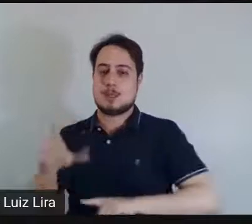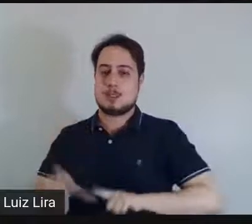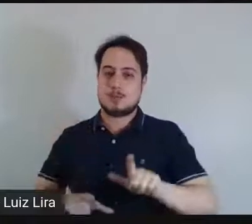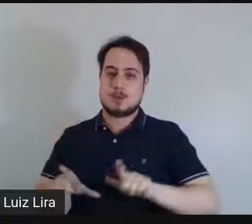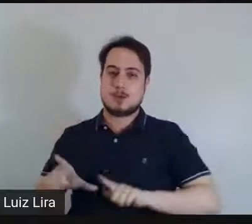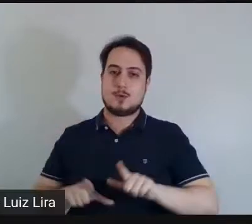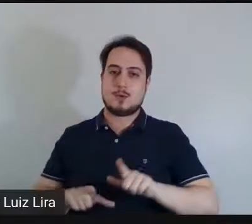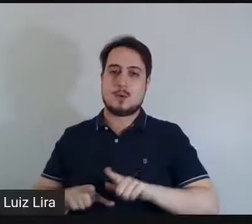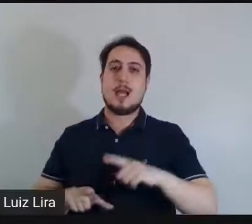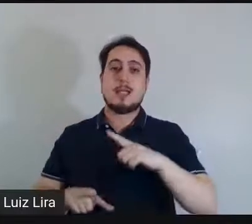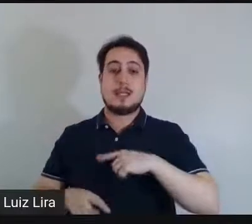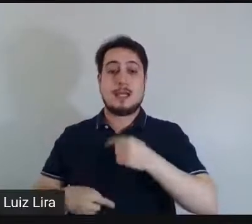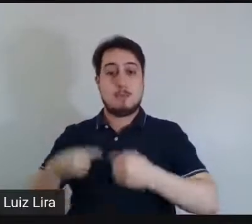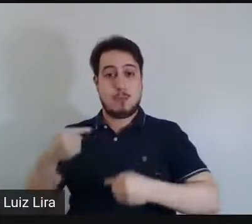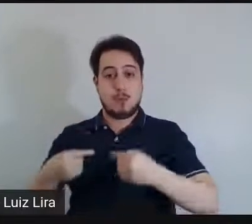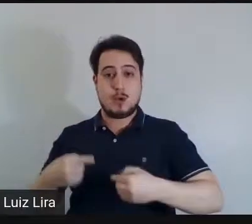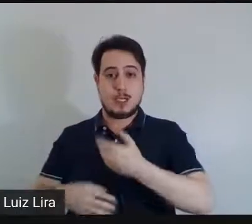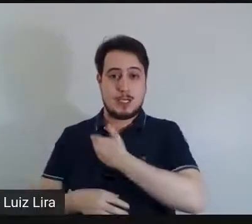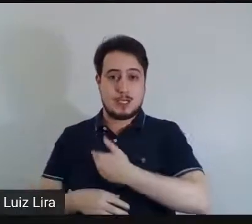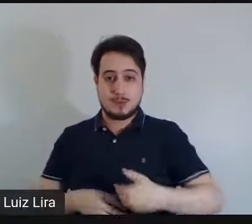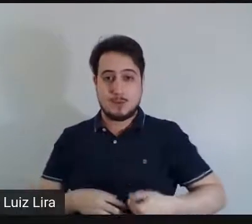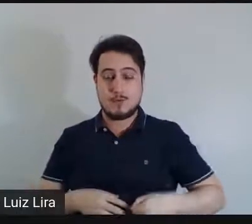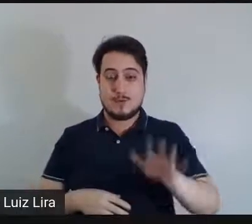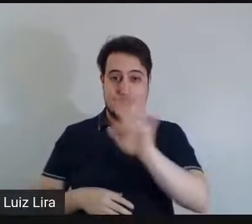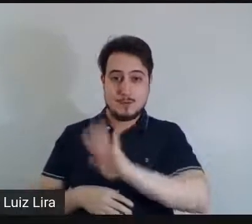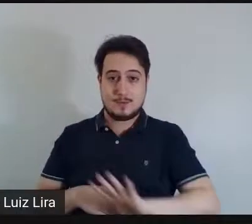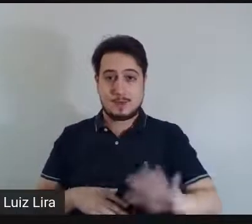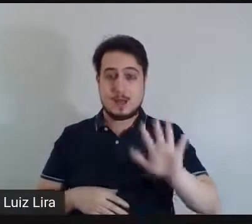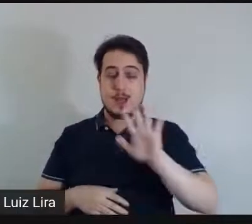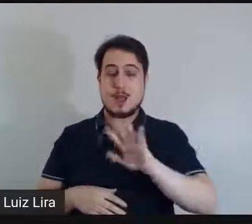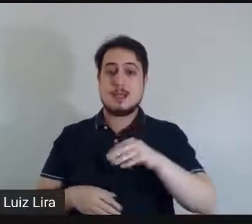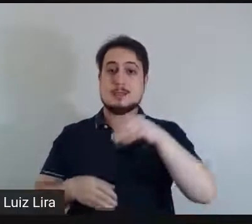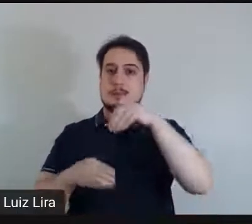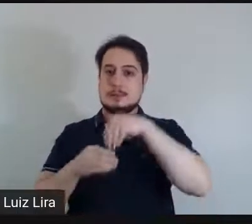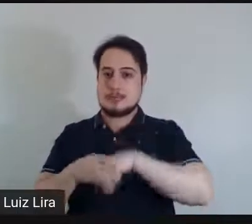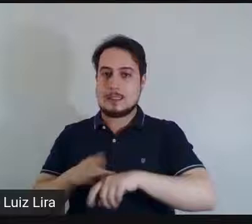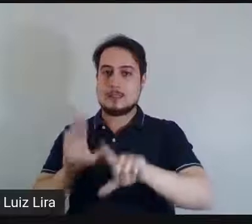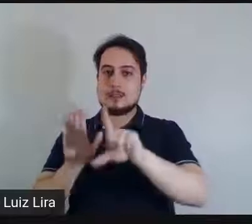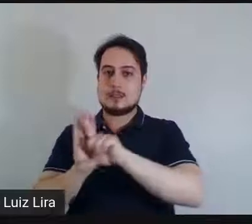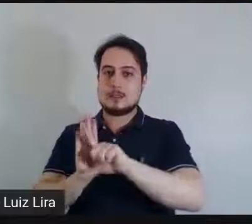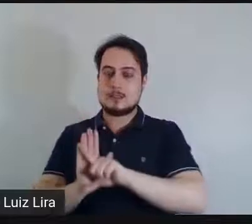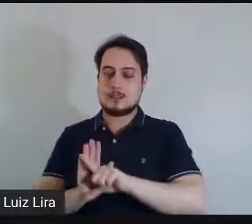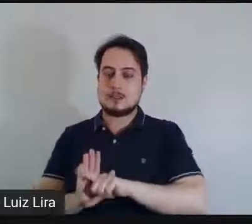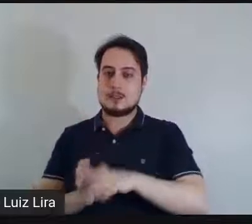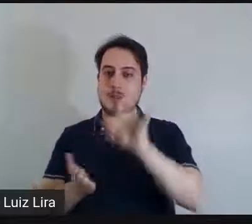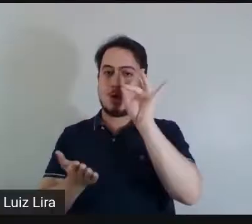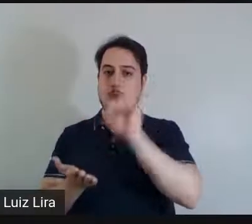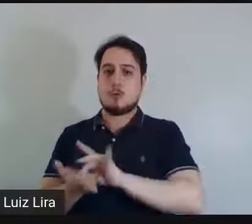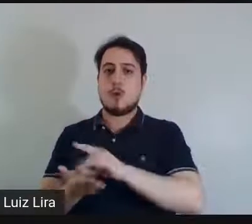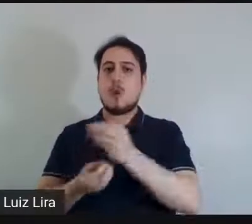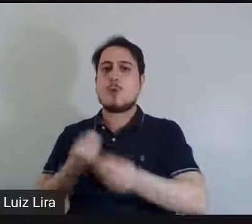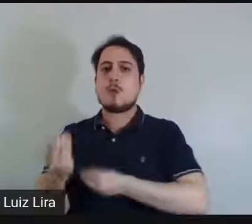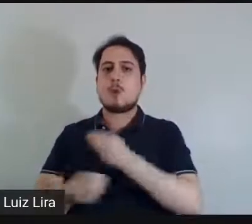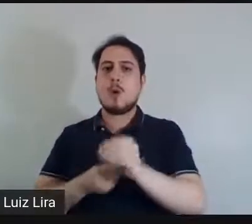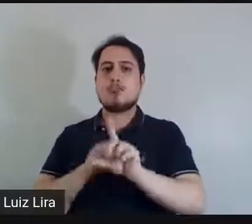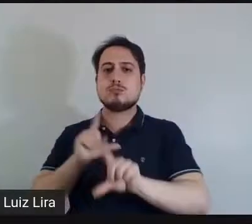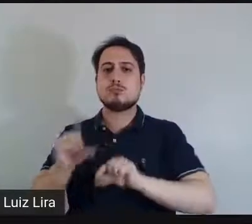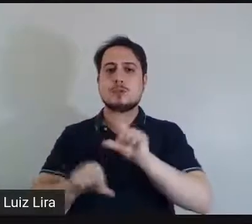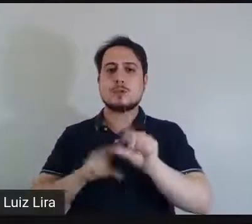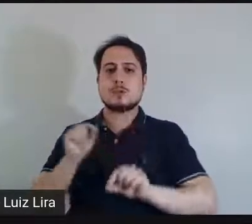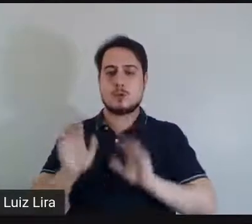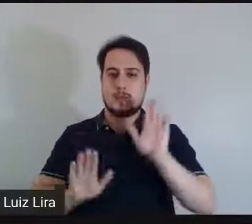as políticas de governo que estão dentro da legislação originária de como eu escolho as licitações.